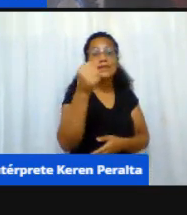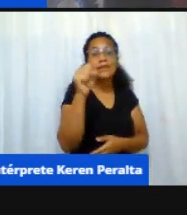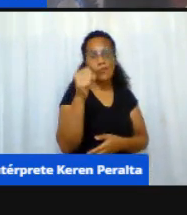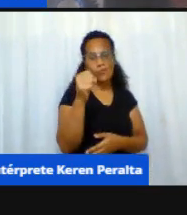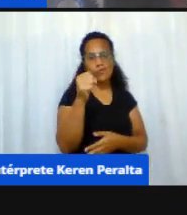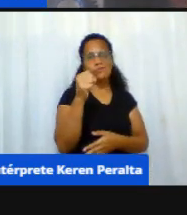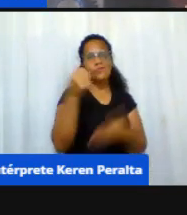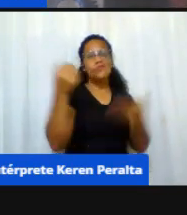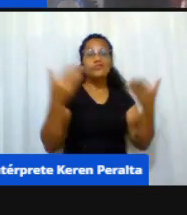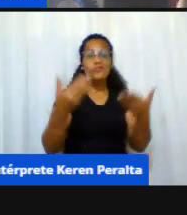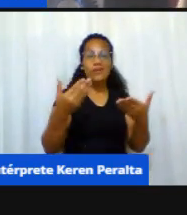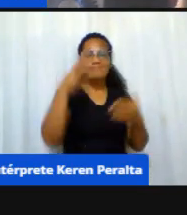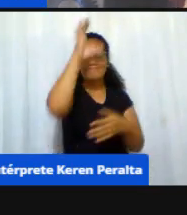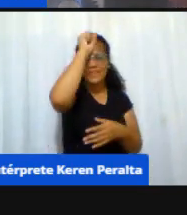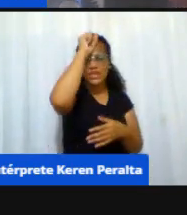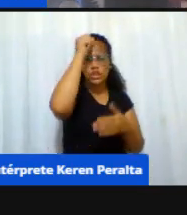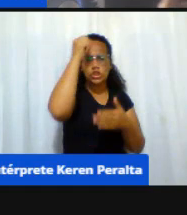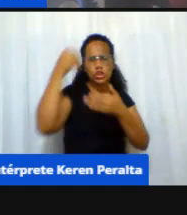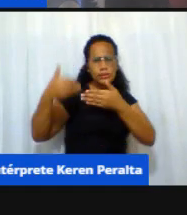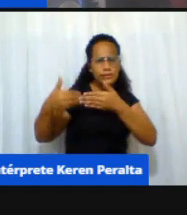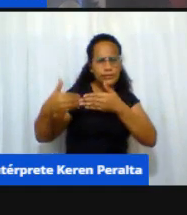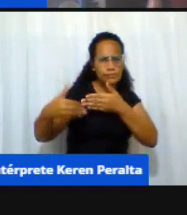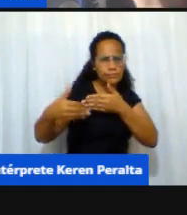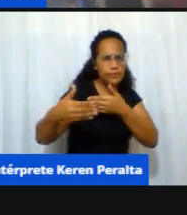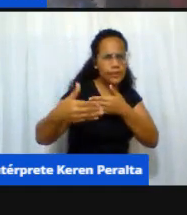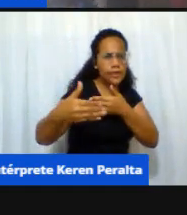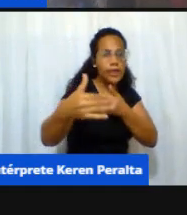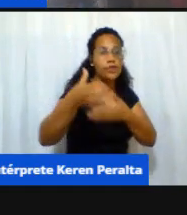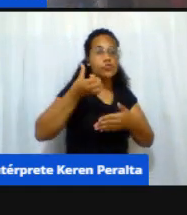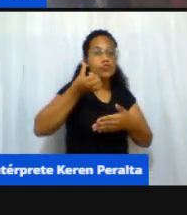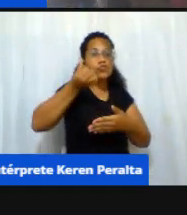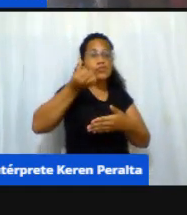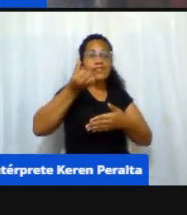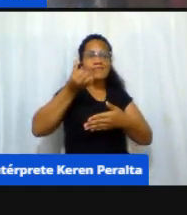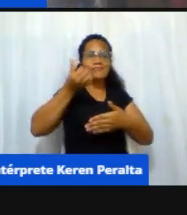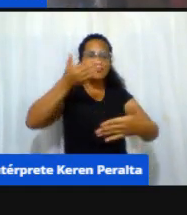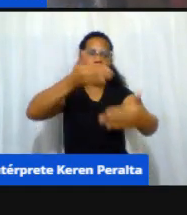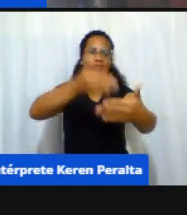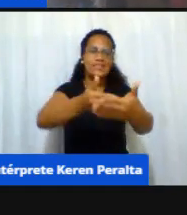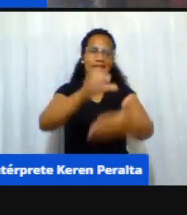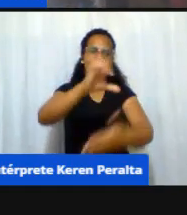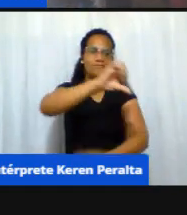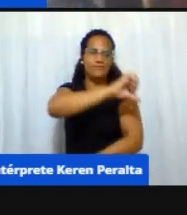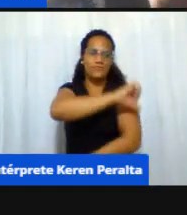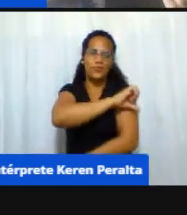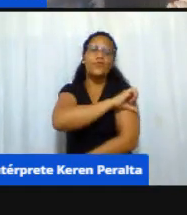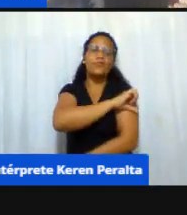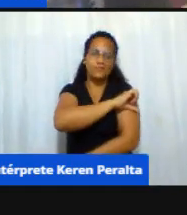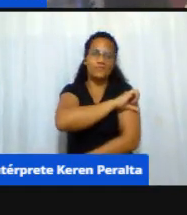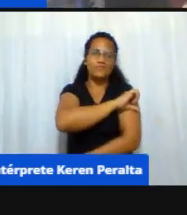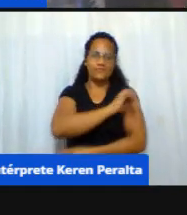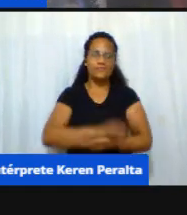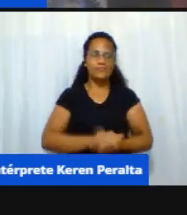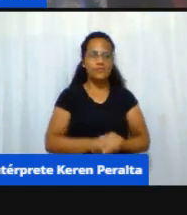espera que o professor que acompanhava a turma tenha promovido o desenvolvimento de algumas